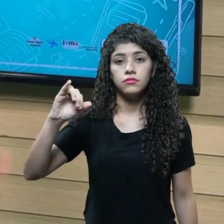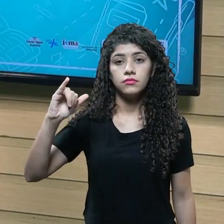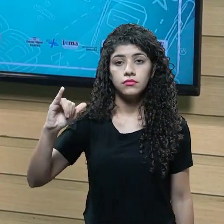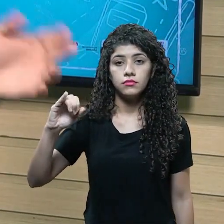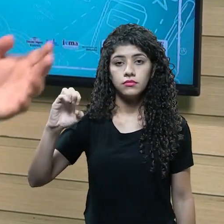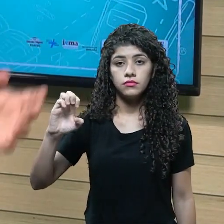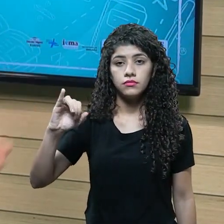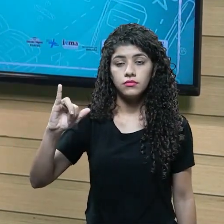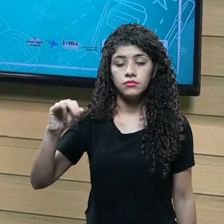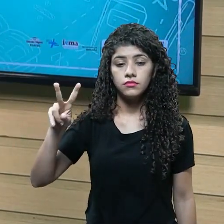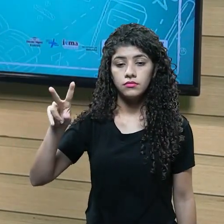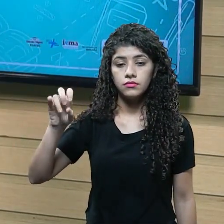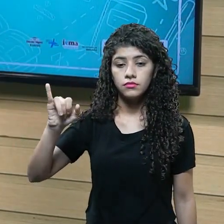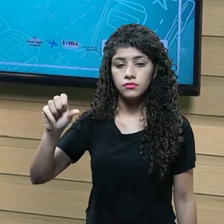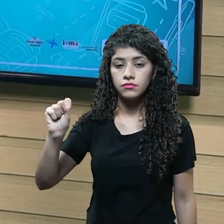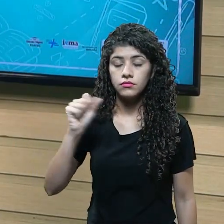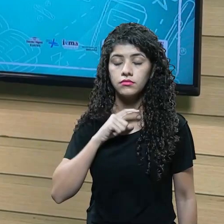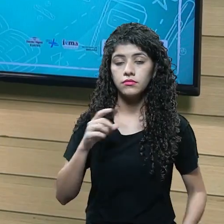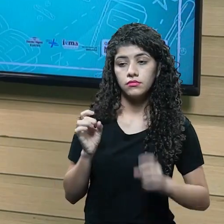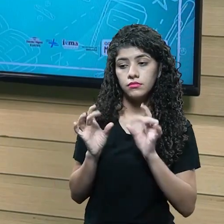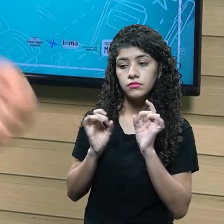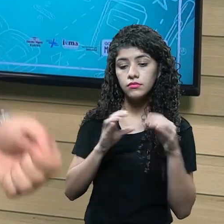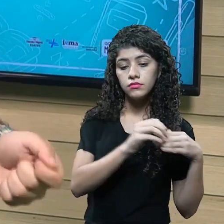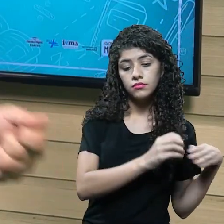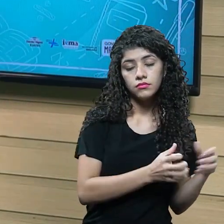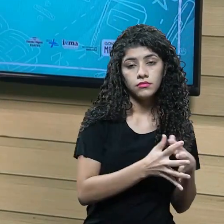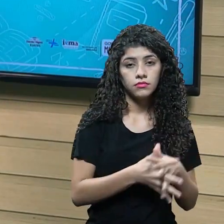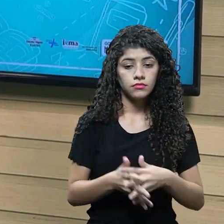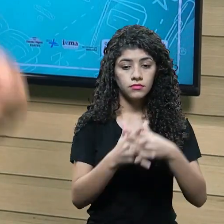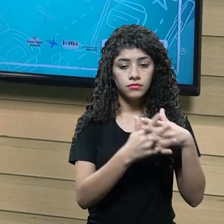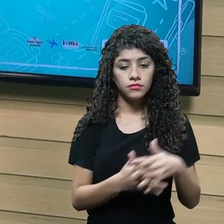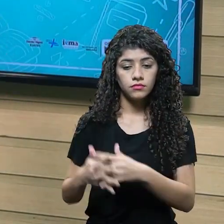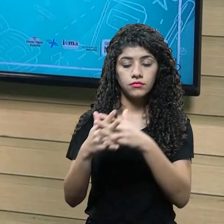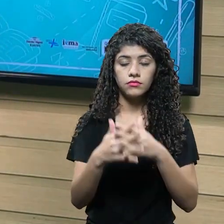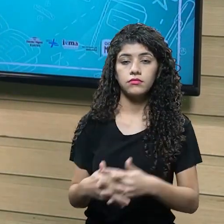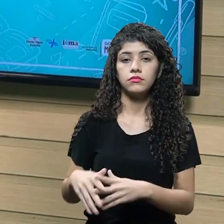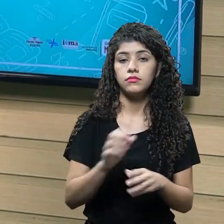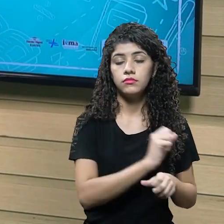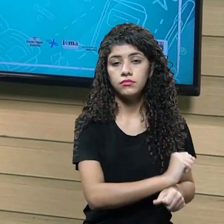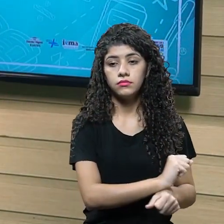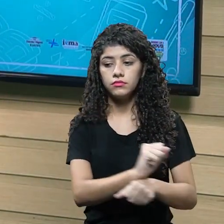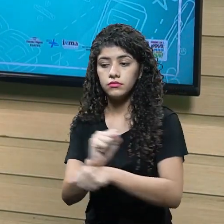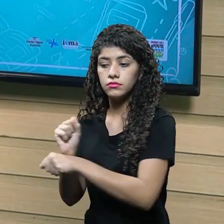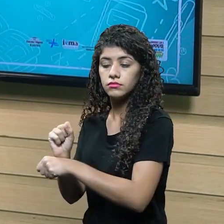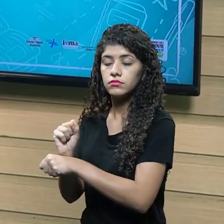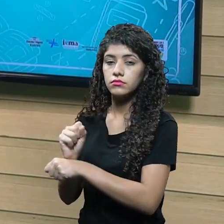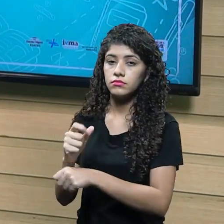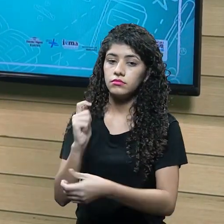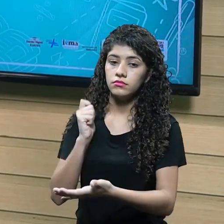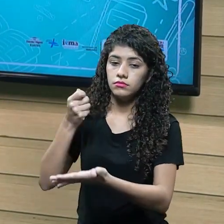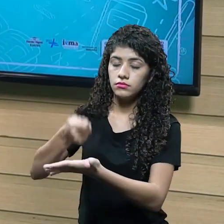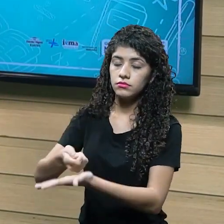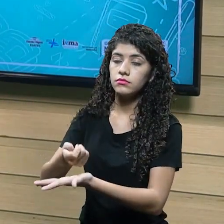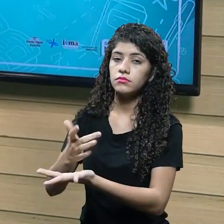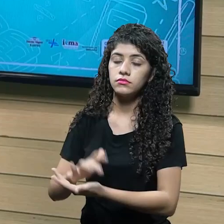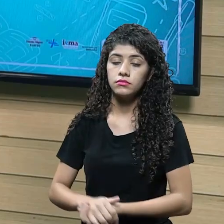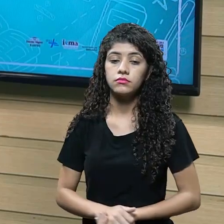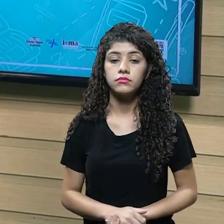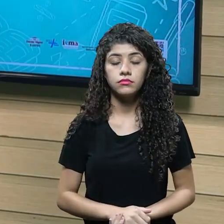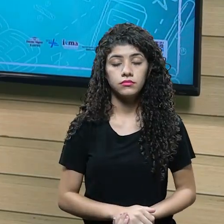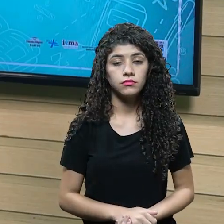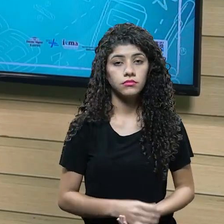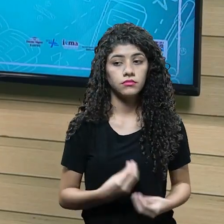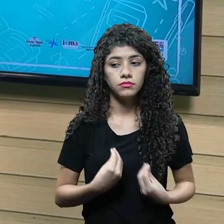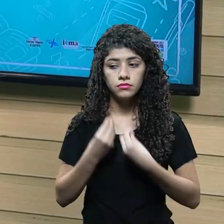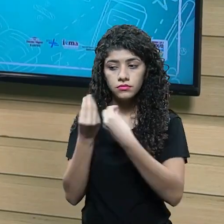precisamos carros, caminhões passando e vendendo, só fazendo a entrega, entregando a fatura, entregando o comprovante de compra, tá? E entregando também